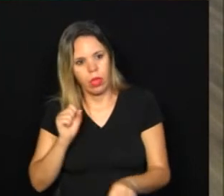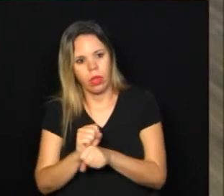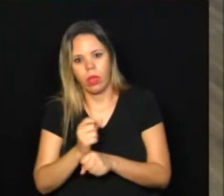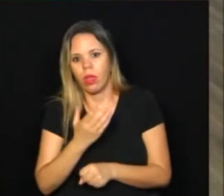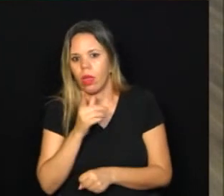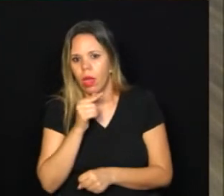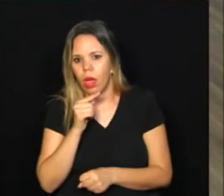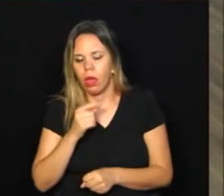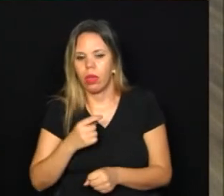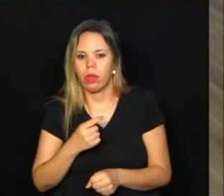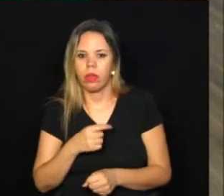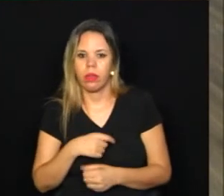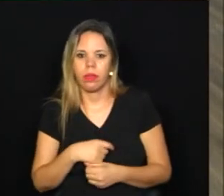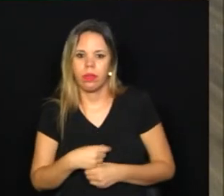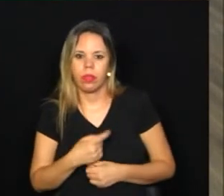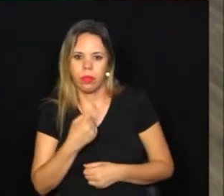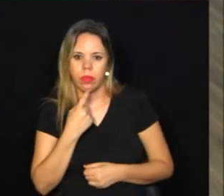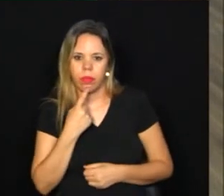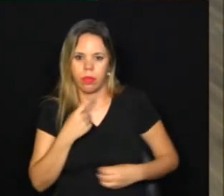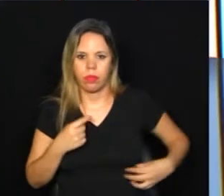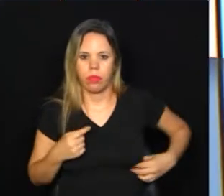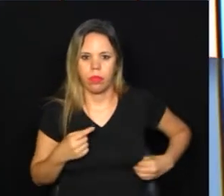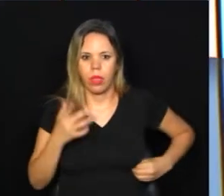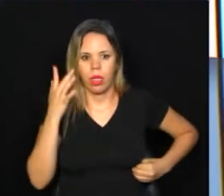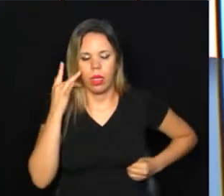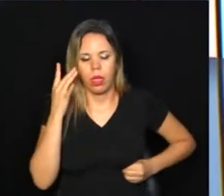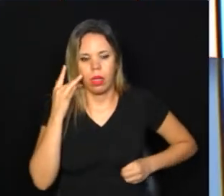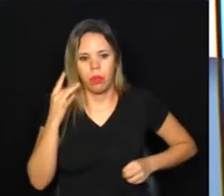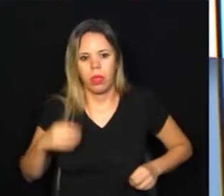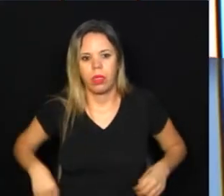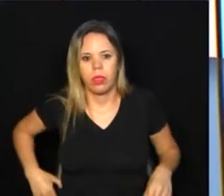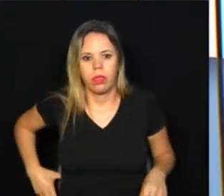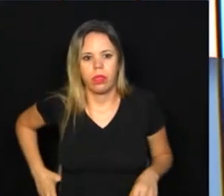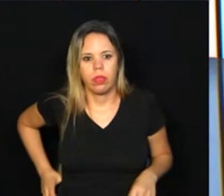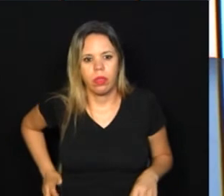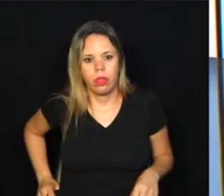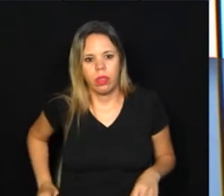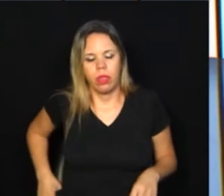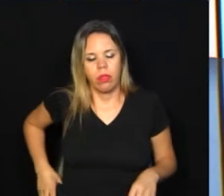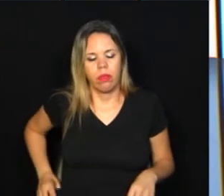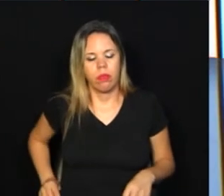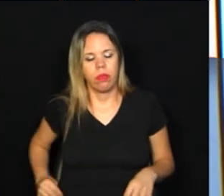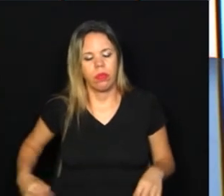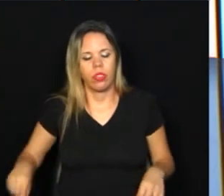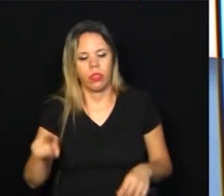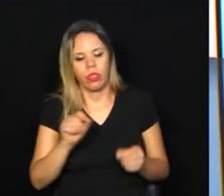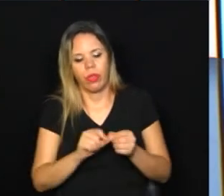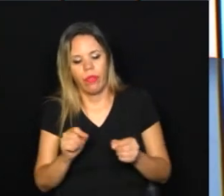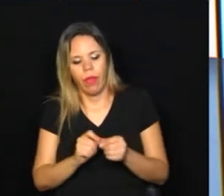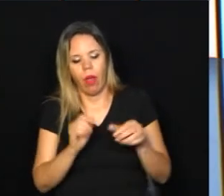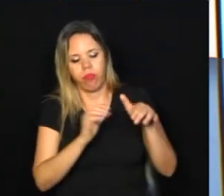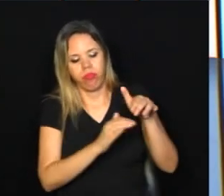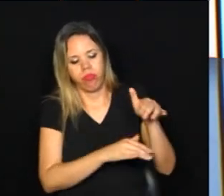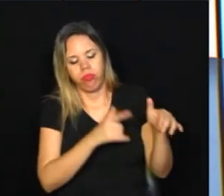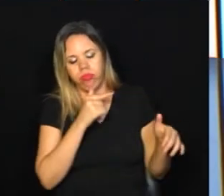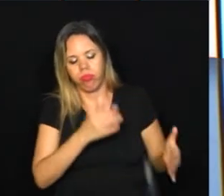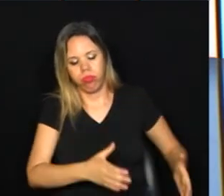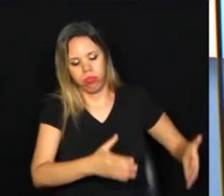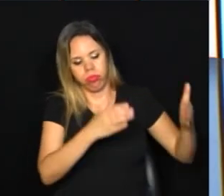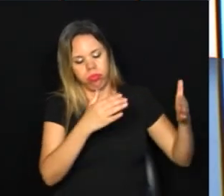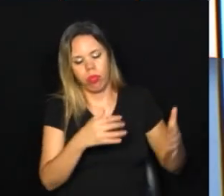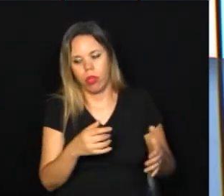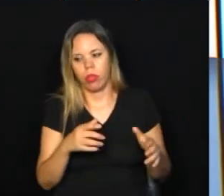em Campinas? Isso mesmo, por isso que amanhã é dia de fazer a reserva de água. Você que mora aí numa parte da